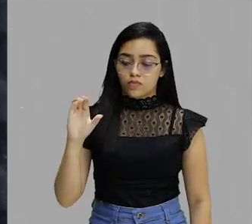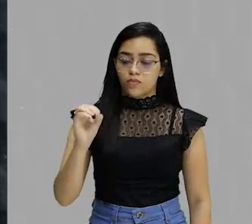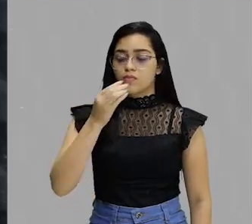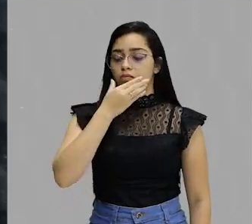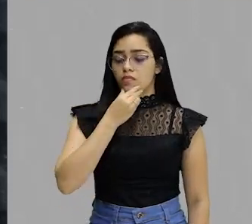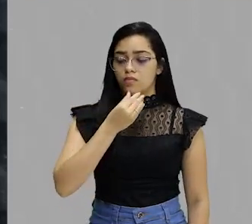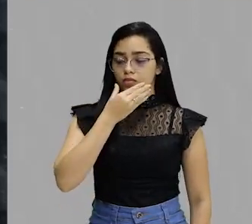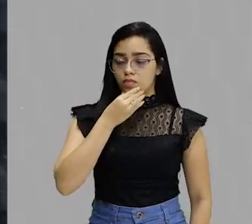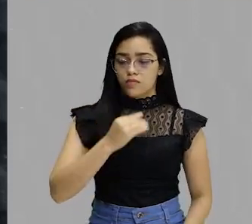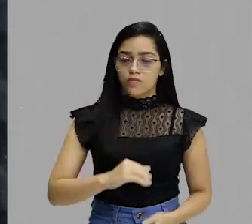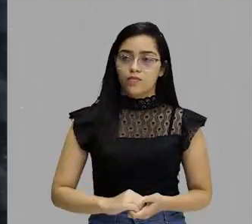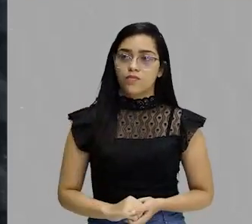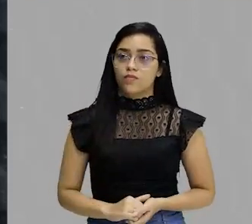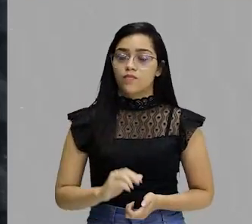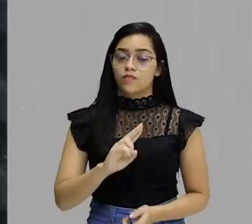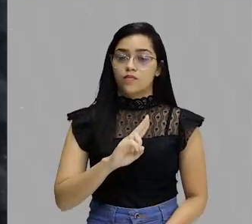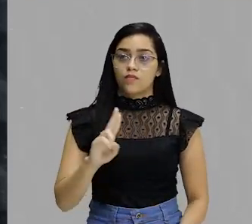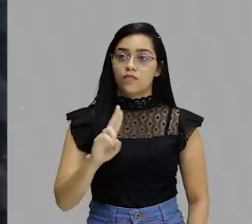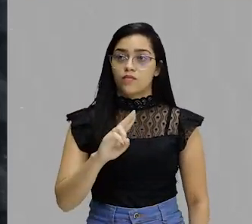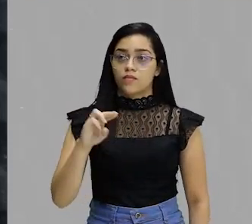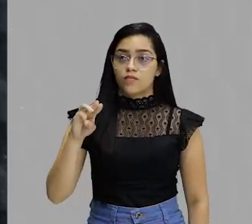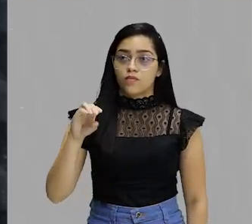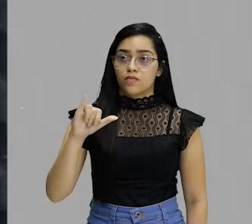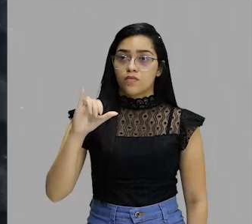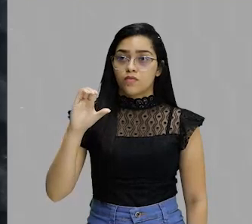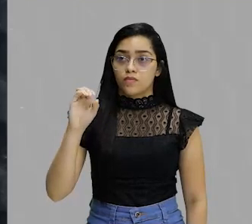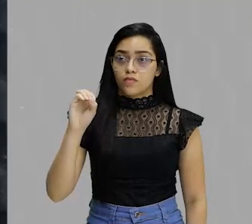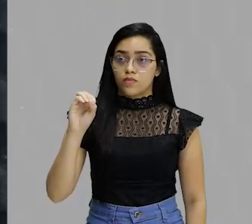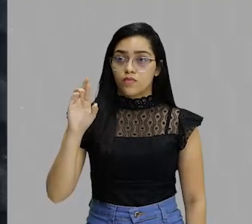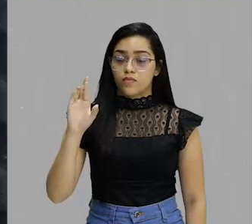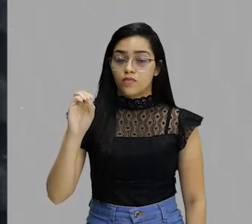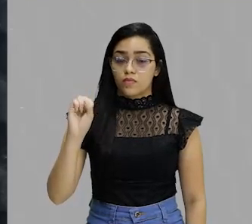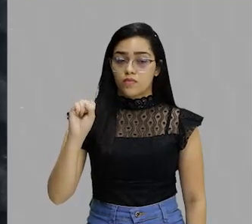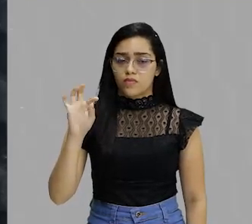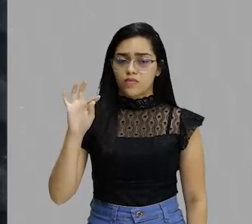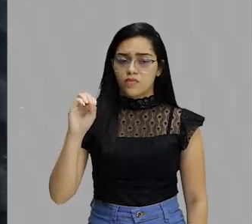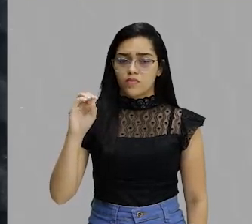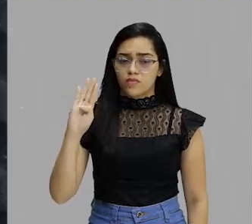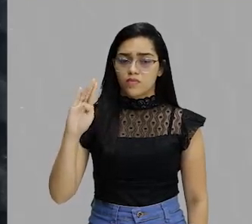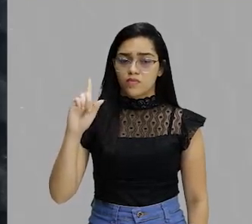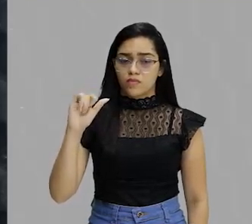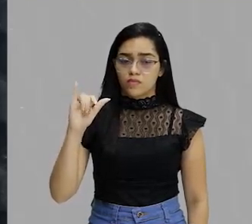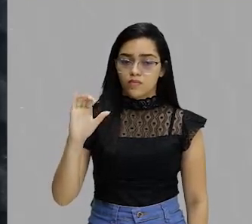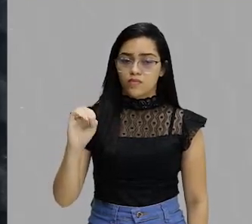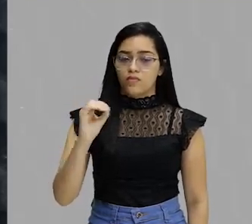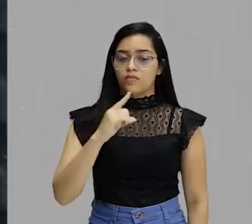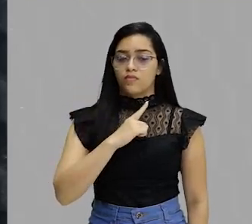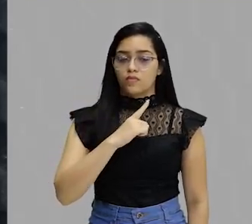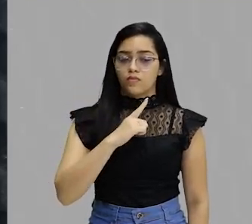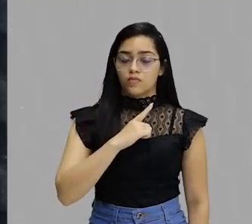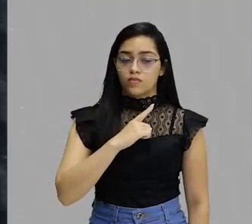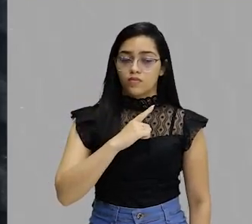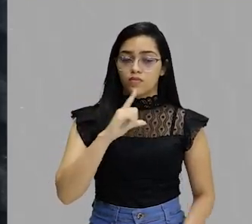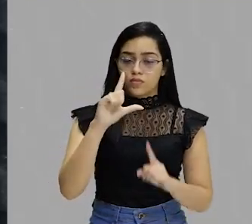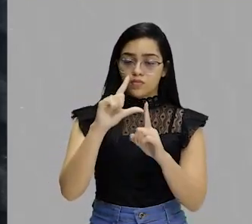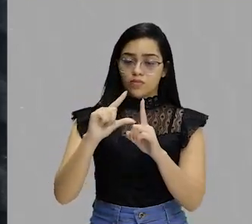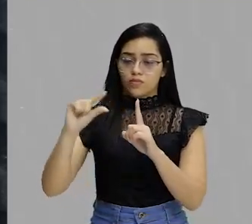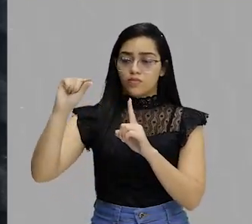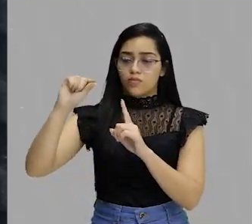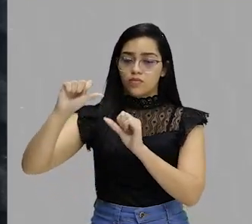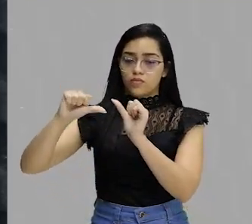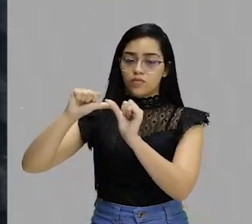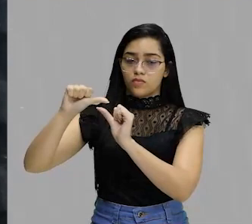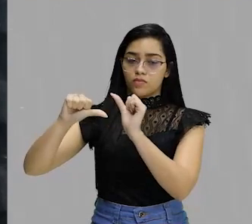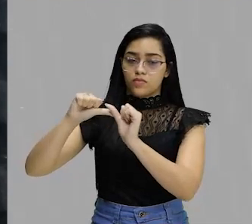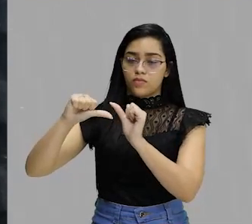O estróbilo masculino é chamado de microestróbilo. E no caso das folhas